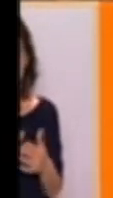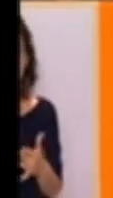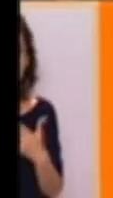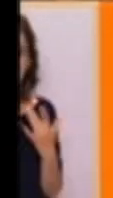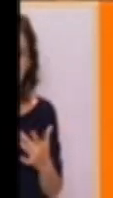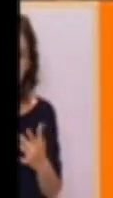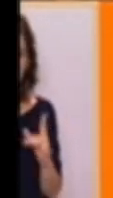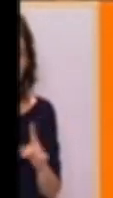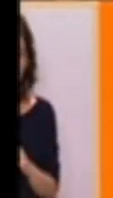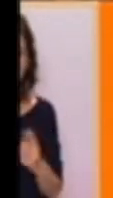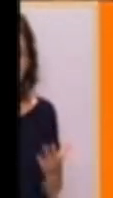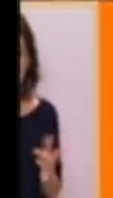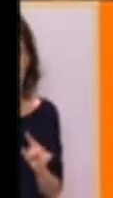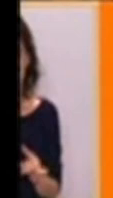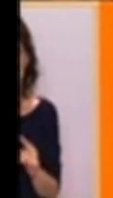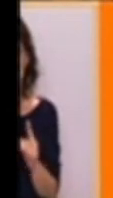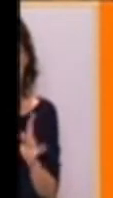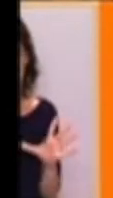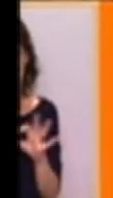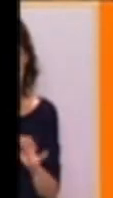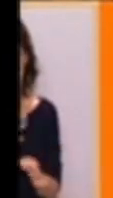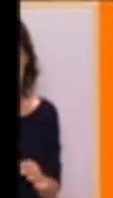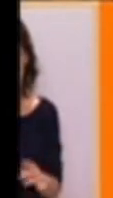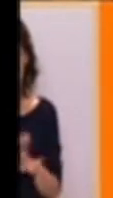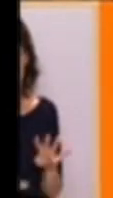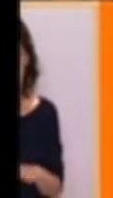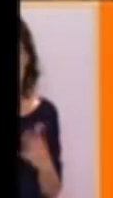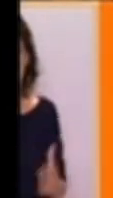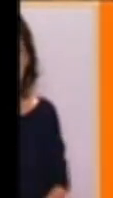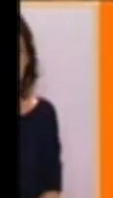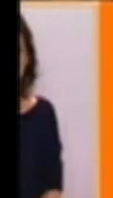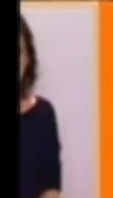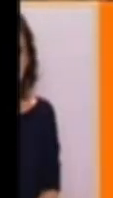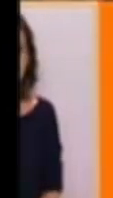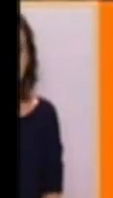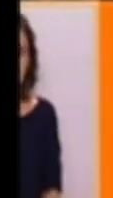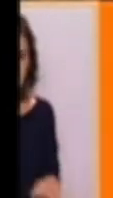não é? Vou tirar teatro e música. E assim posso conciliar as duas coisas que eu mais gosto de fazer.